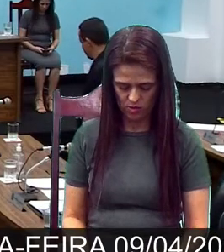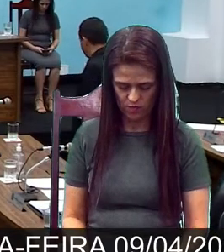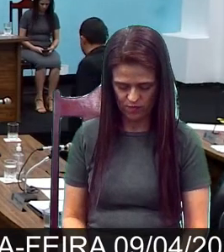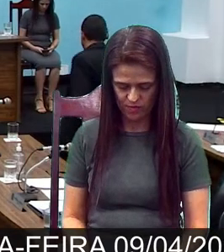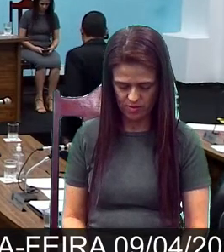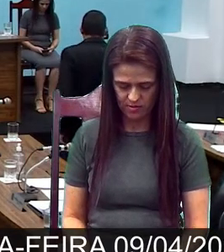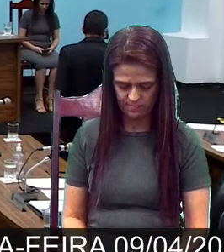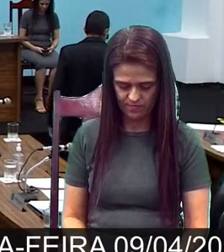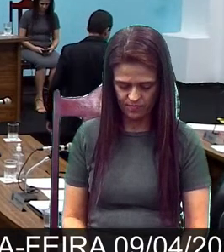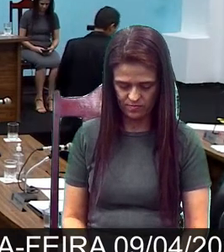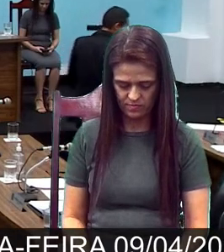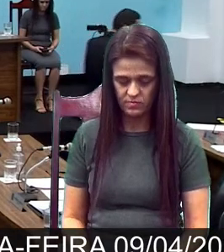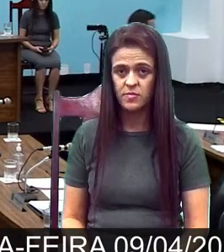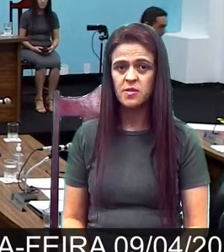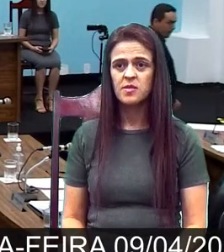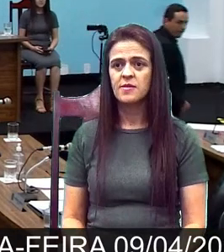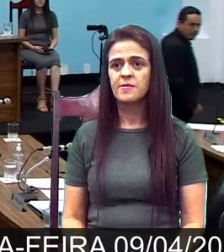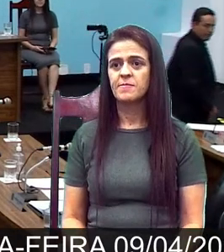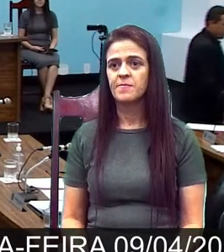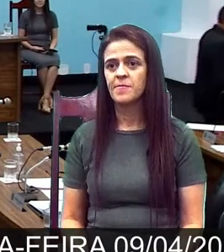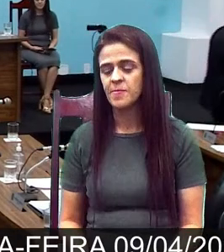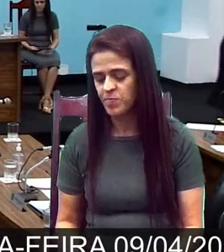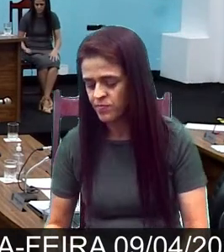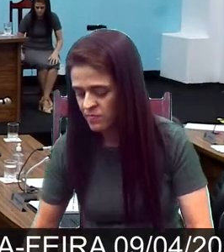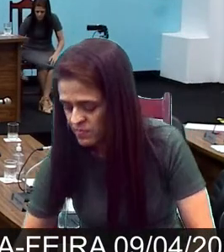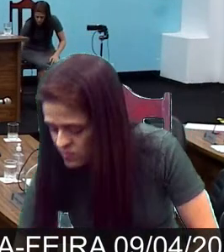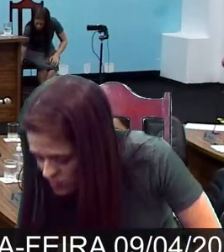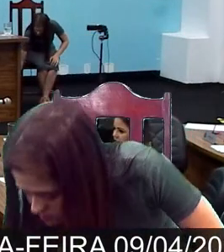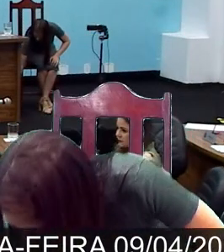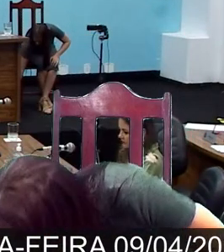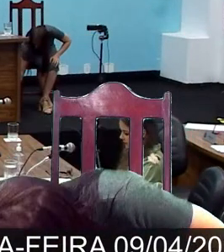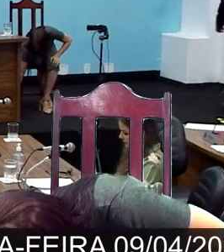Pessoal, pelo apoio aí.